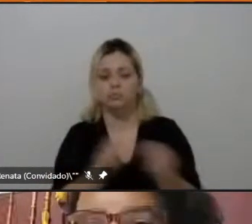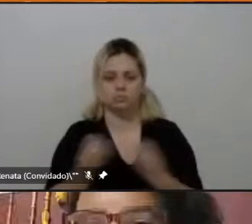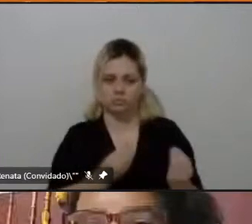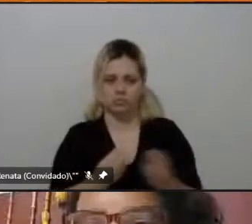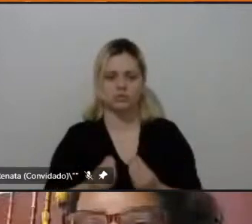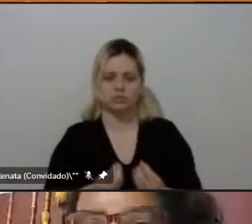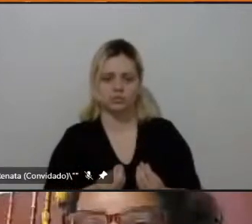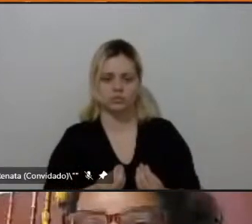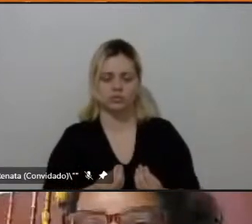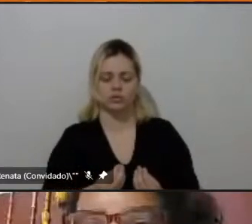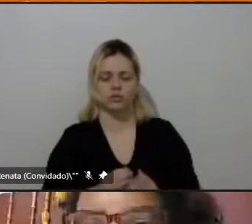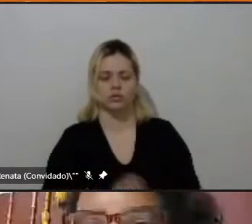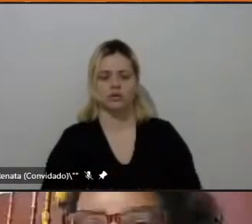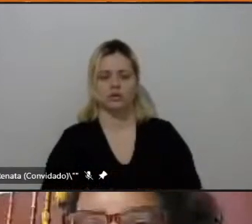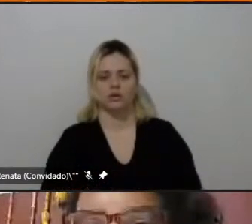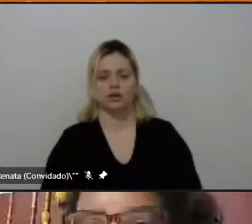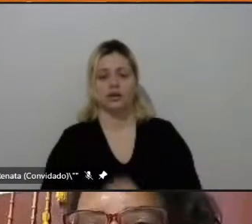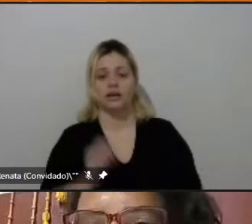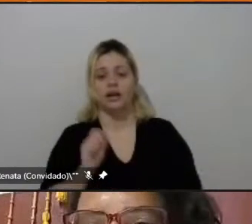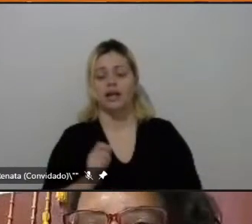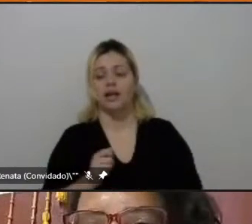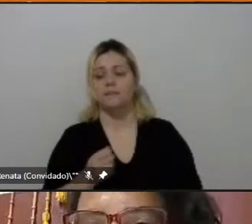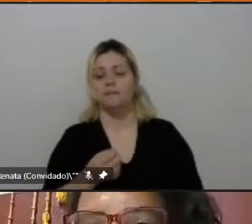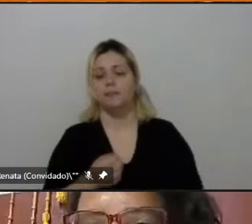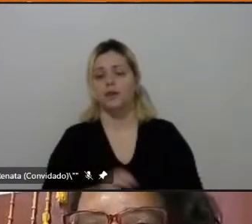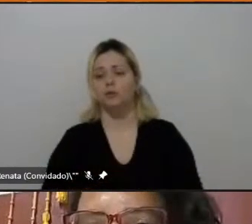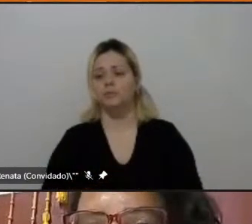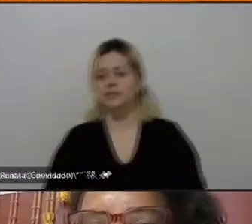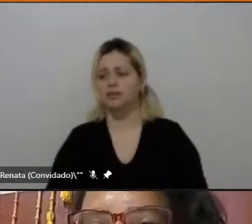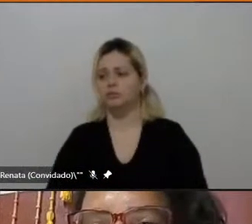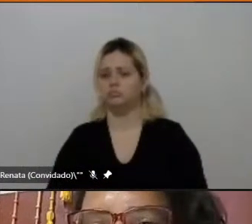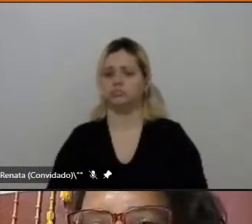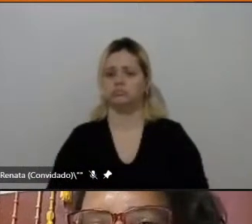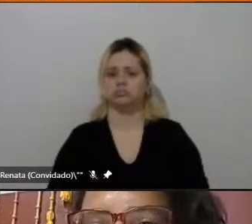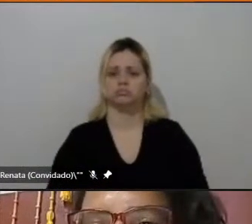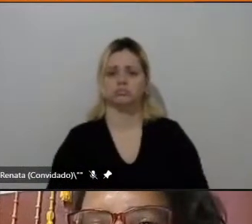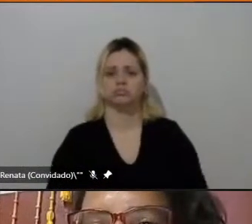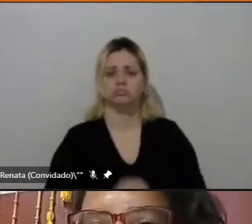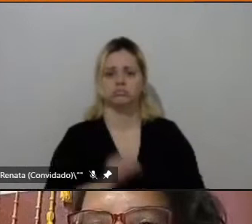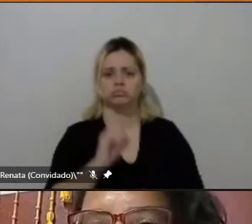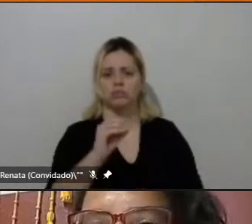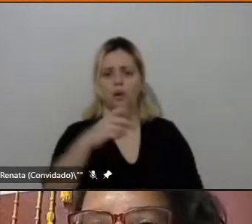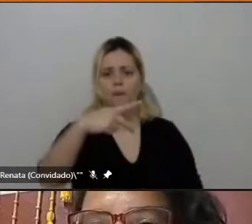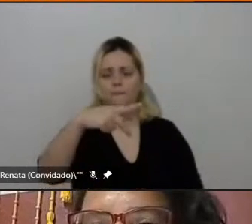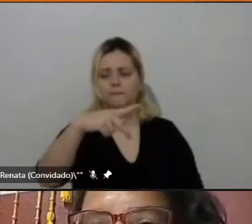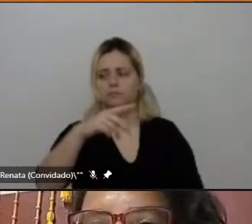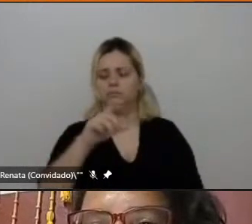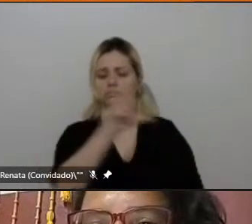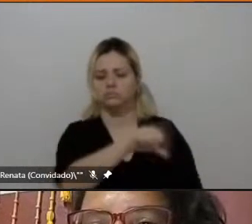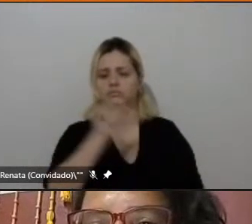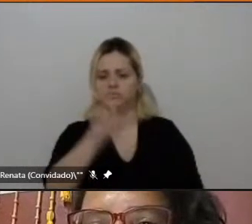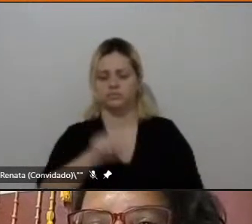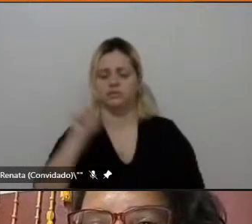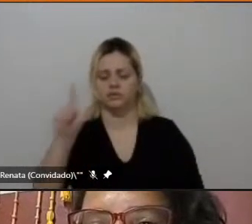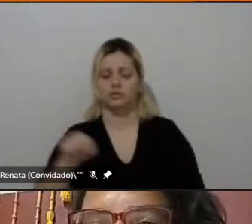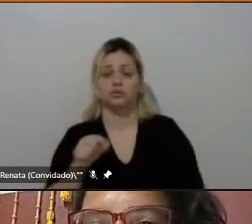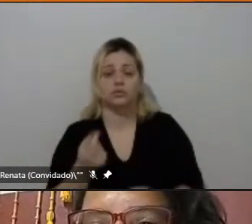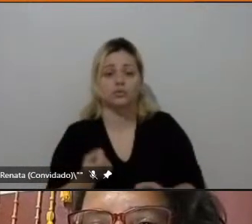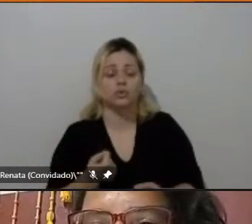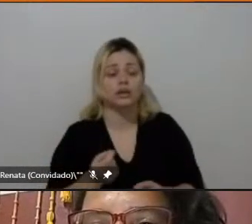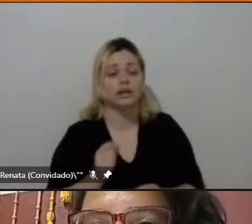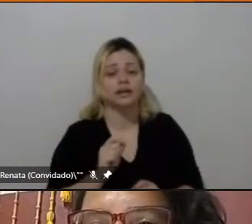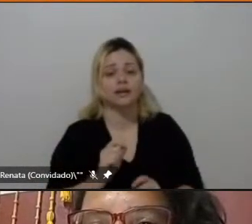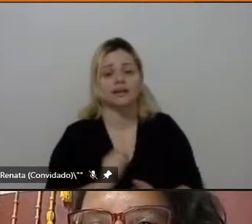quanto alternativa a andar nesse caminho, né, no território, nas bases e também nesses espaços sociais,